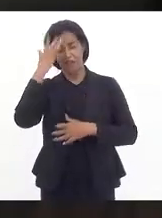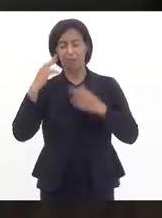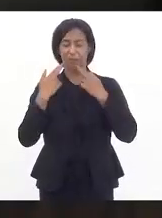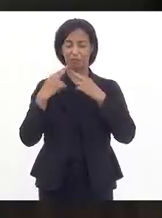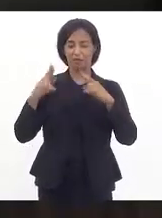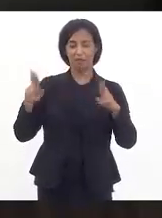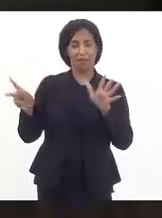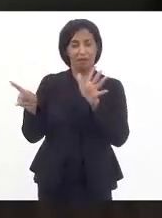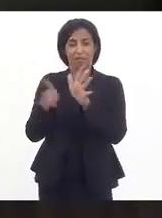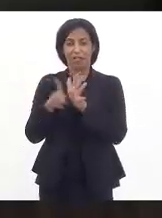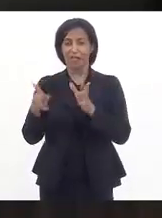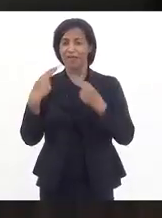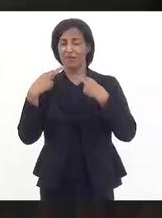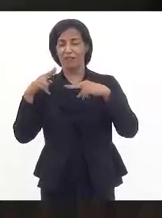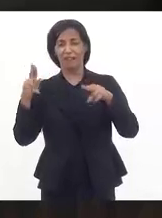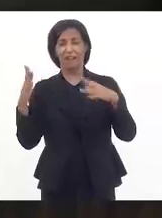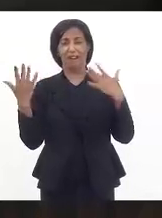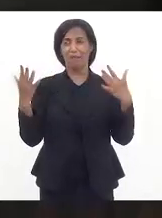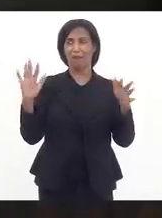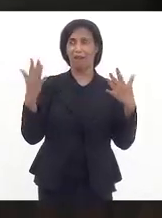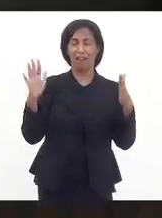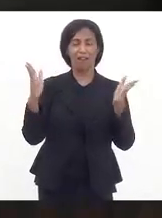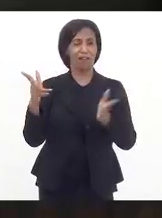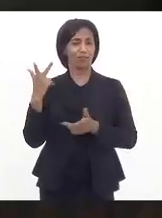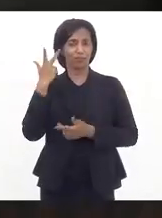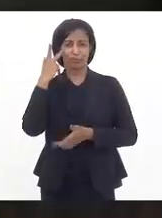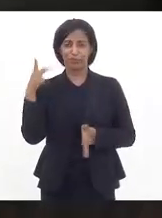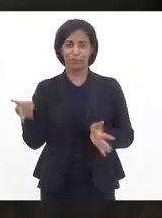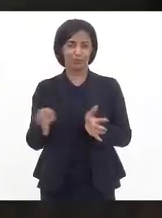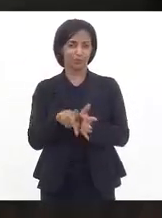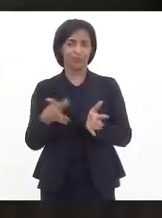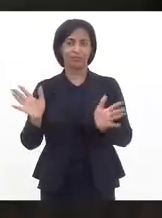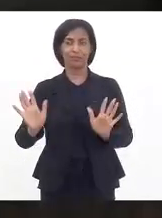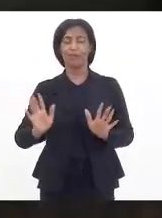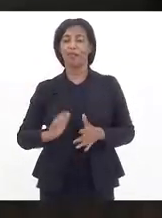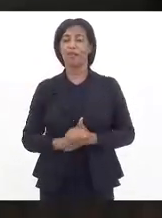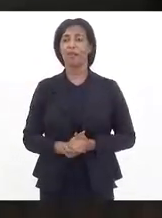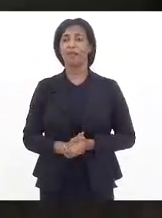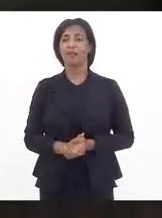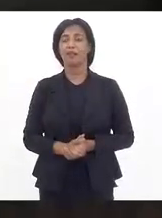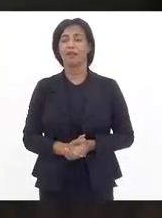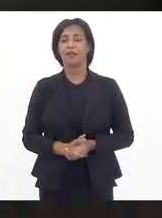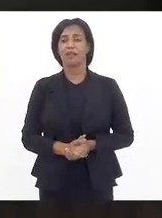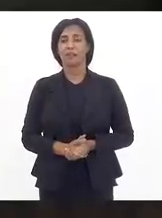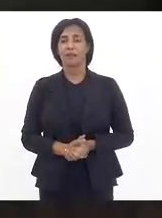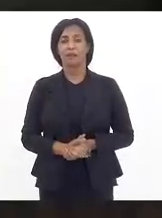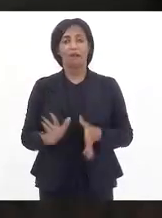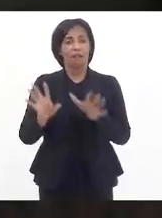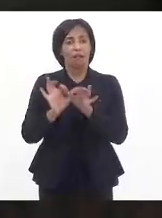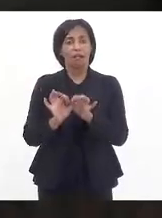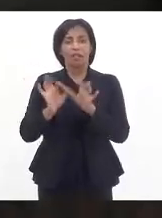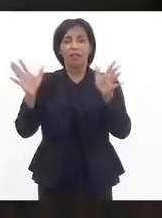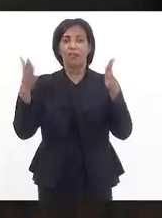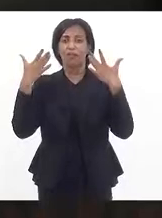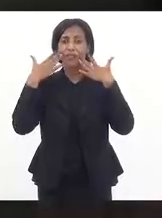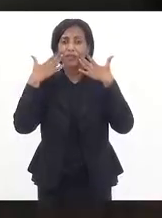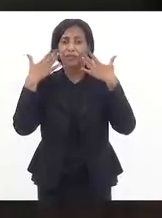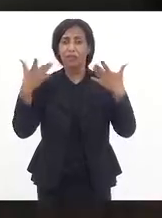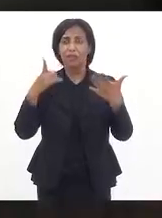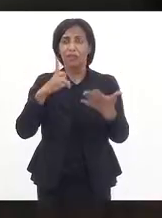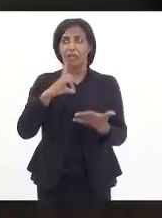vaiar ele faz parte vai pausa tudo faz parte e é livre expressão